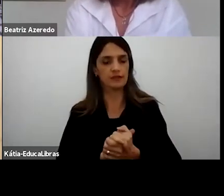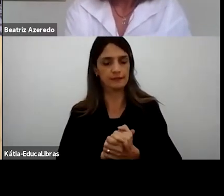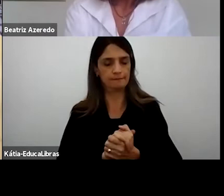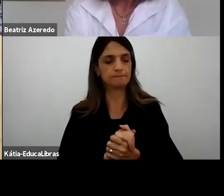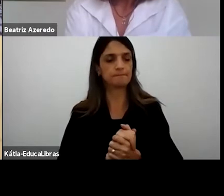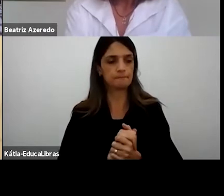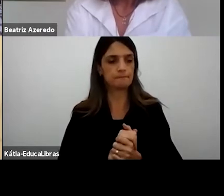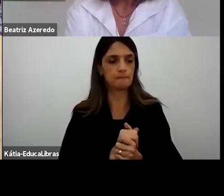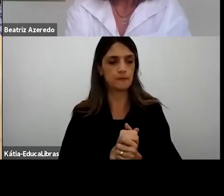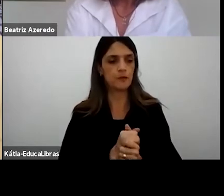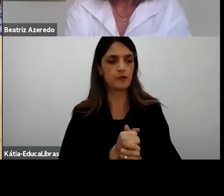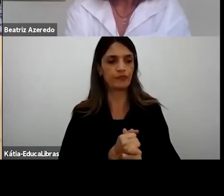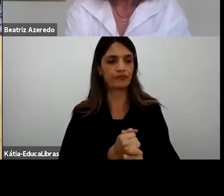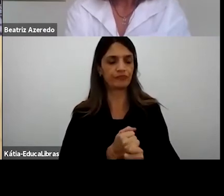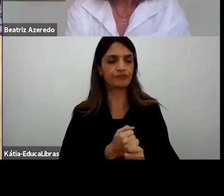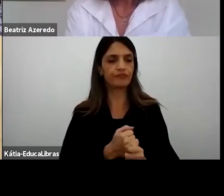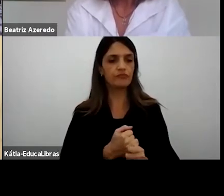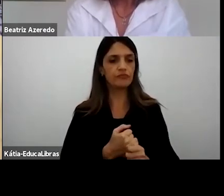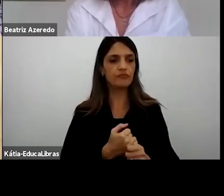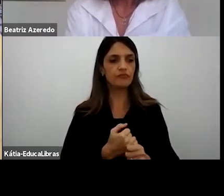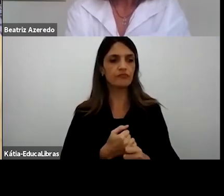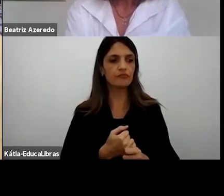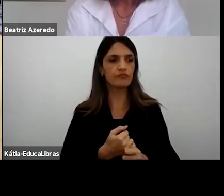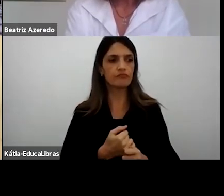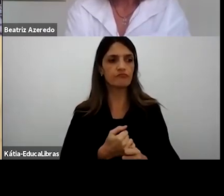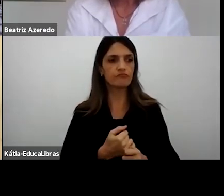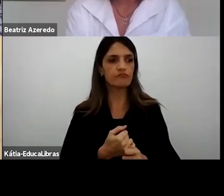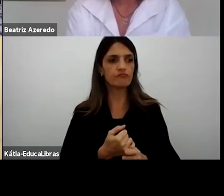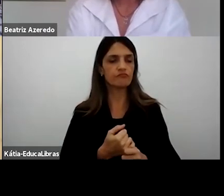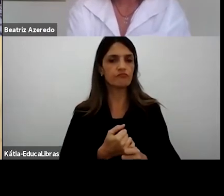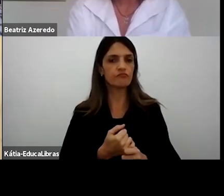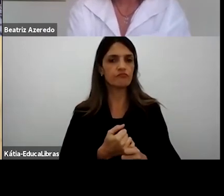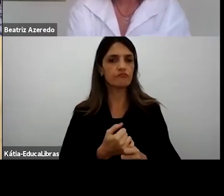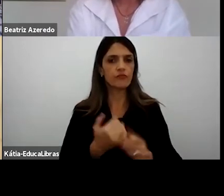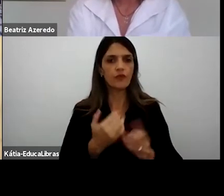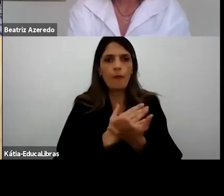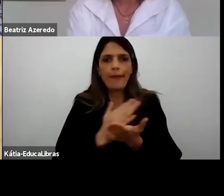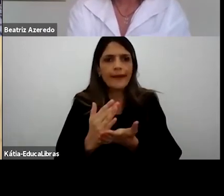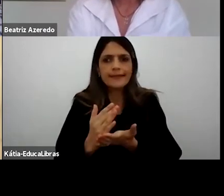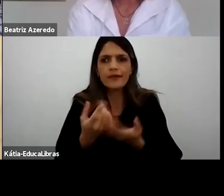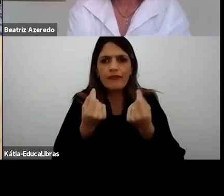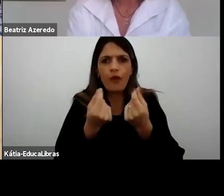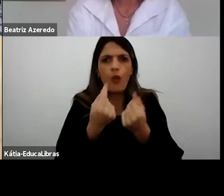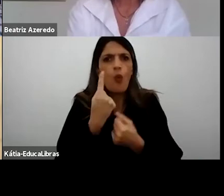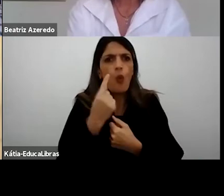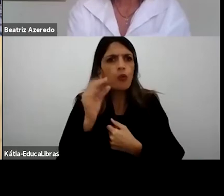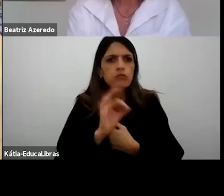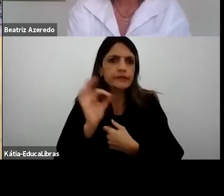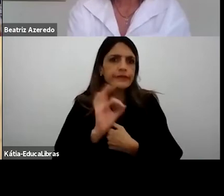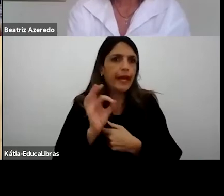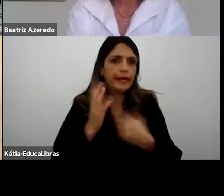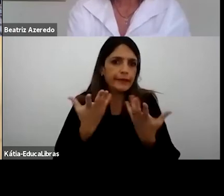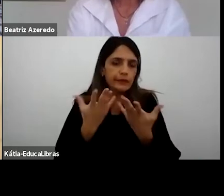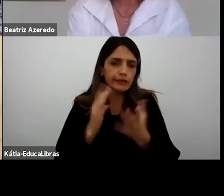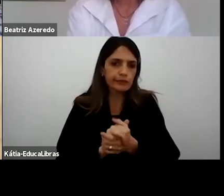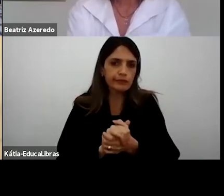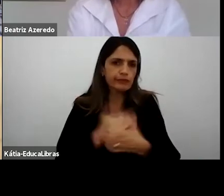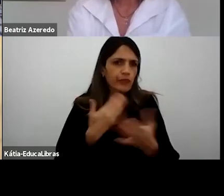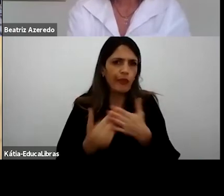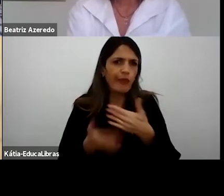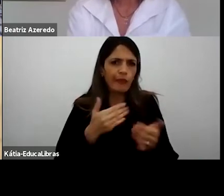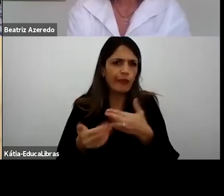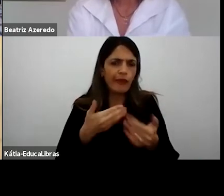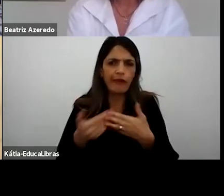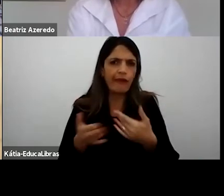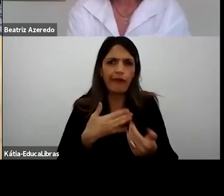que de você começar com um valor. Começa com 1% do que você ganha, assim, e aí tanto faz o tamanho desse